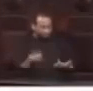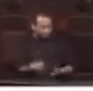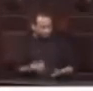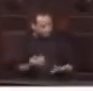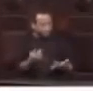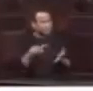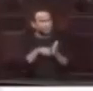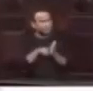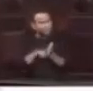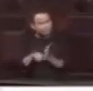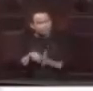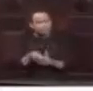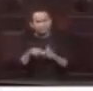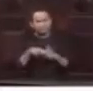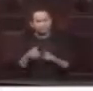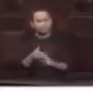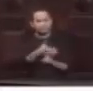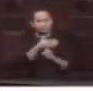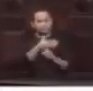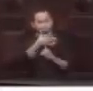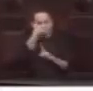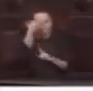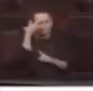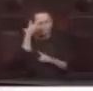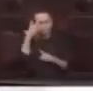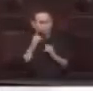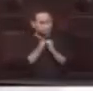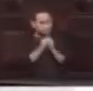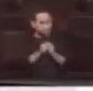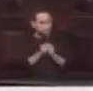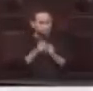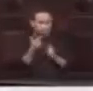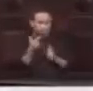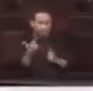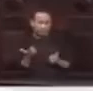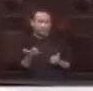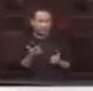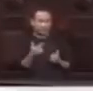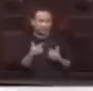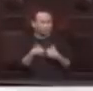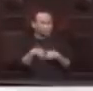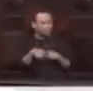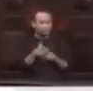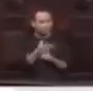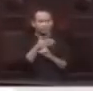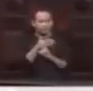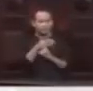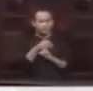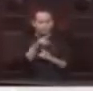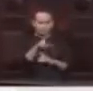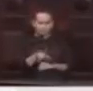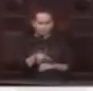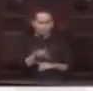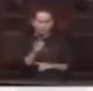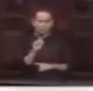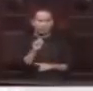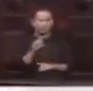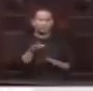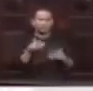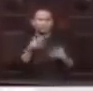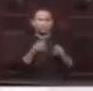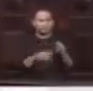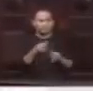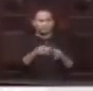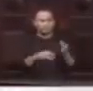para proteger aliado que não tem mais por que ser protegido. Isso não é. E quando a gente recorre na justiça,